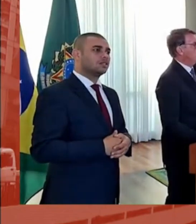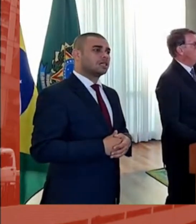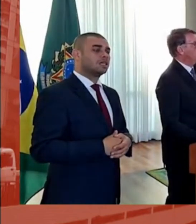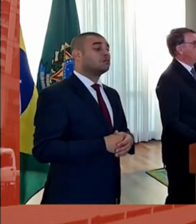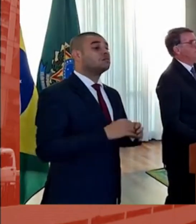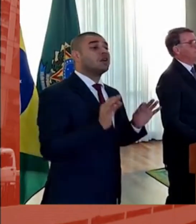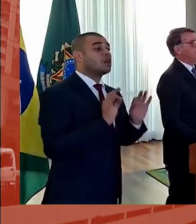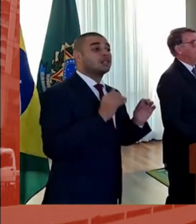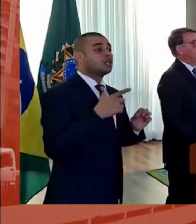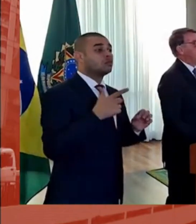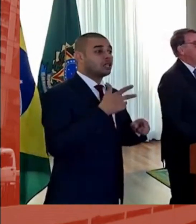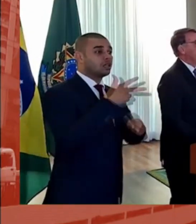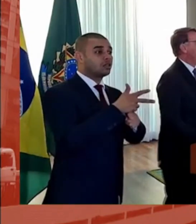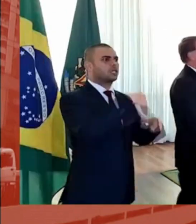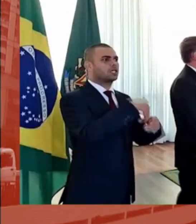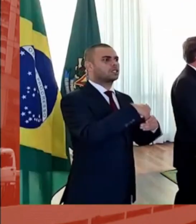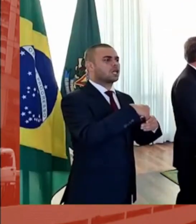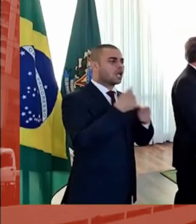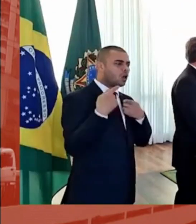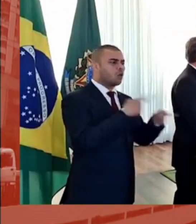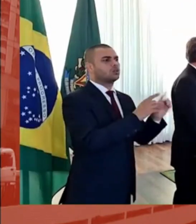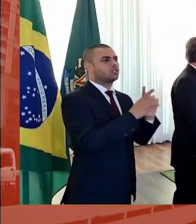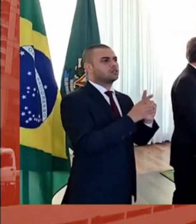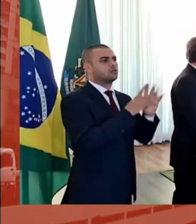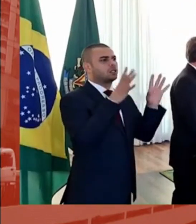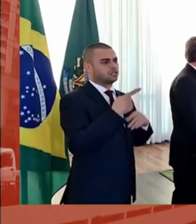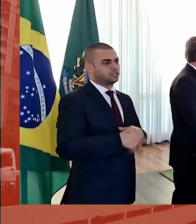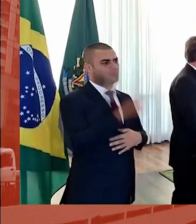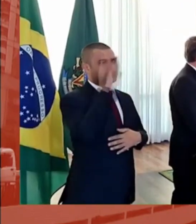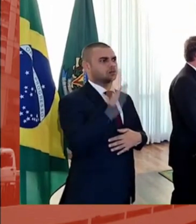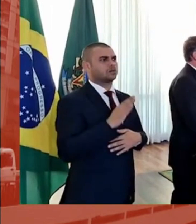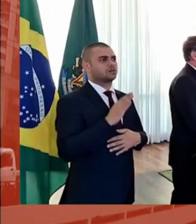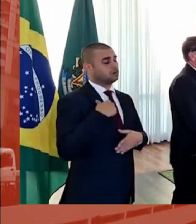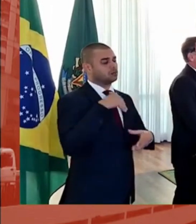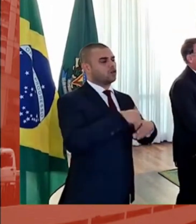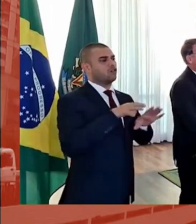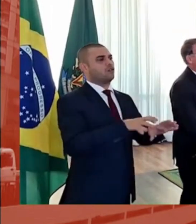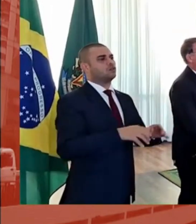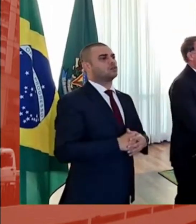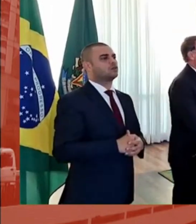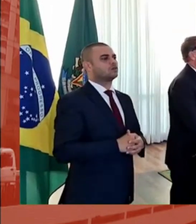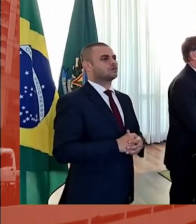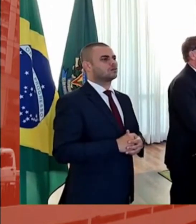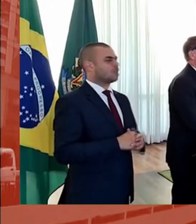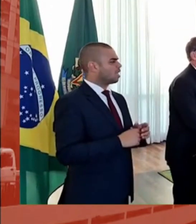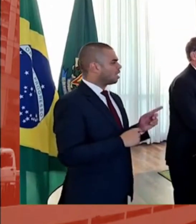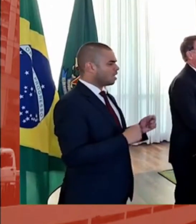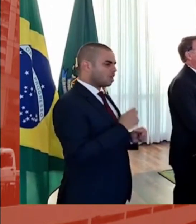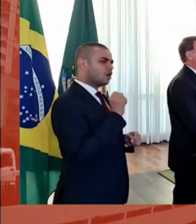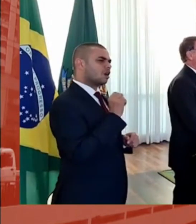o STF nessa discussão e tem crime de responsabilidade aos montes. Crime de improbidade, crime contra os